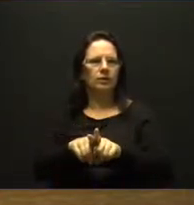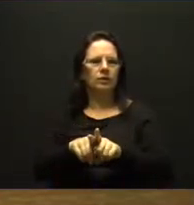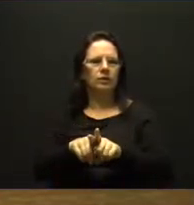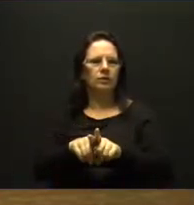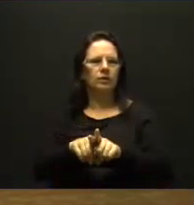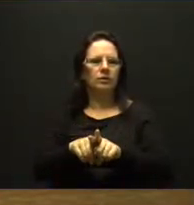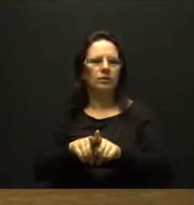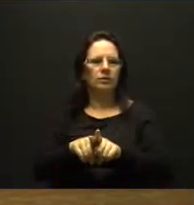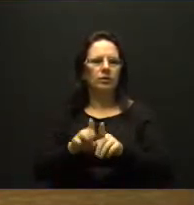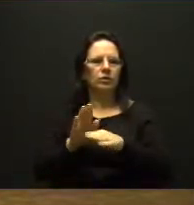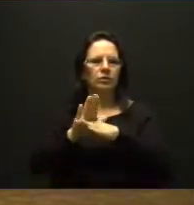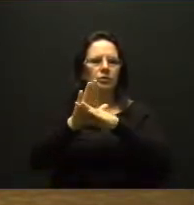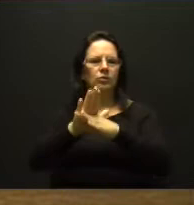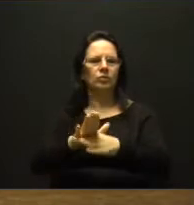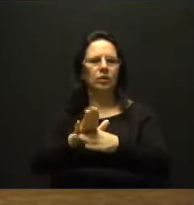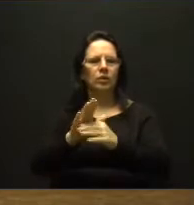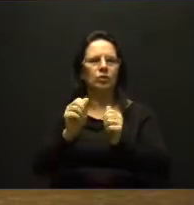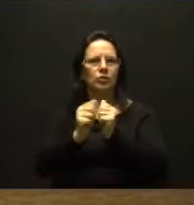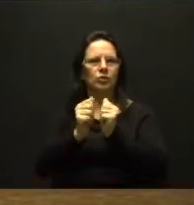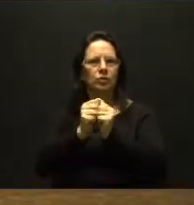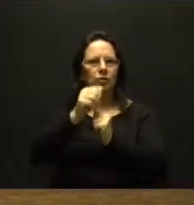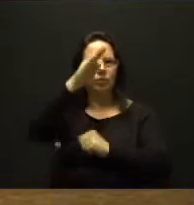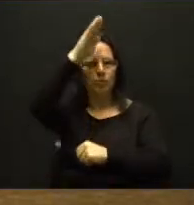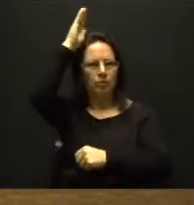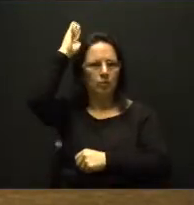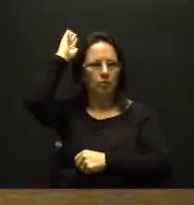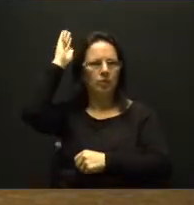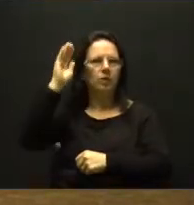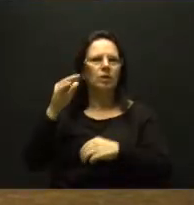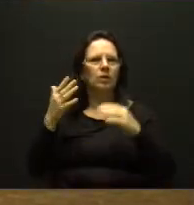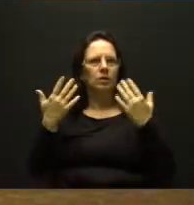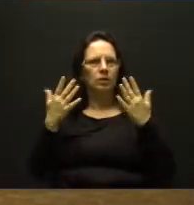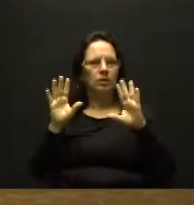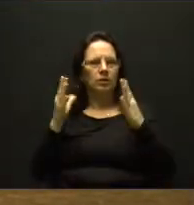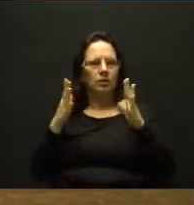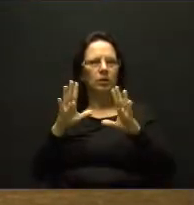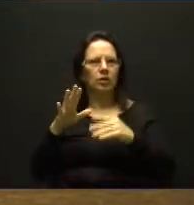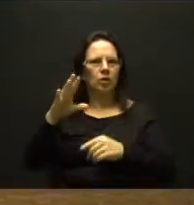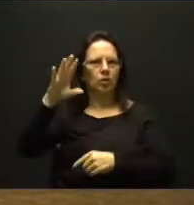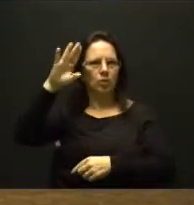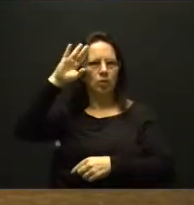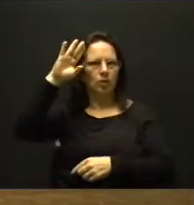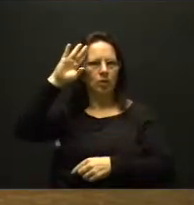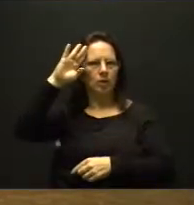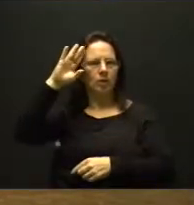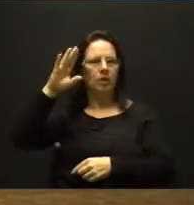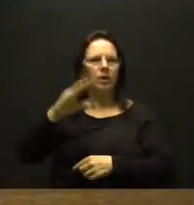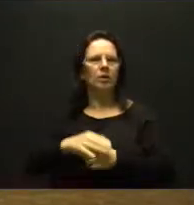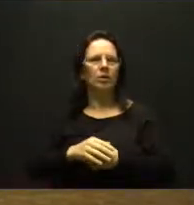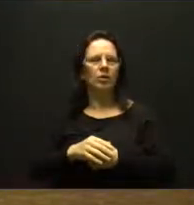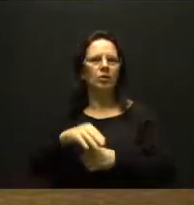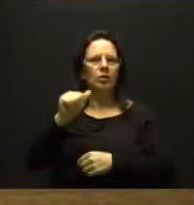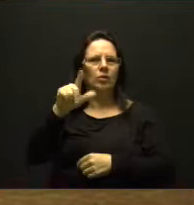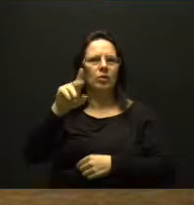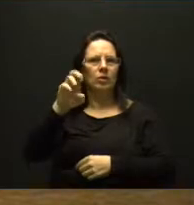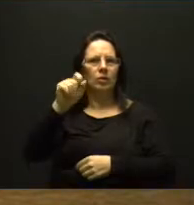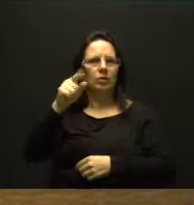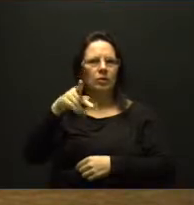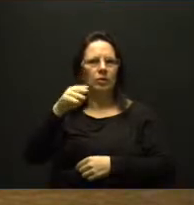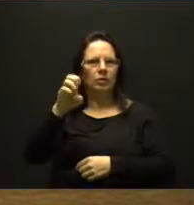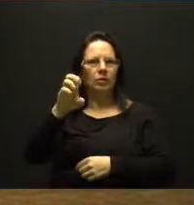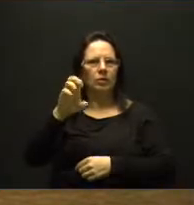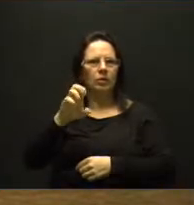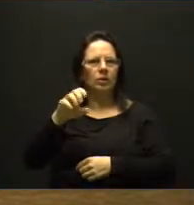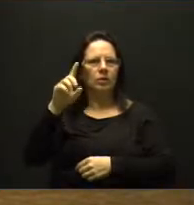também benefícios ao corpo de bombeiros então eu quero aqui parabenizar o capitão a capitã patrícia o tenente alexandre ea